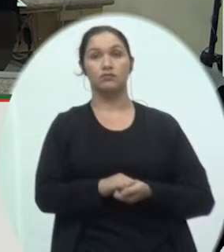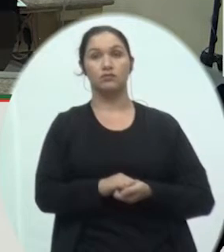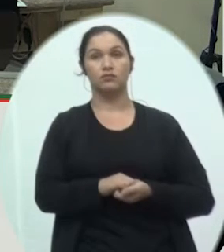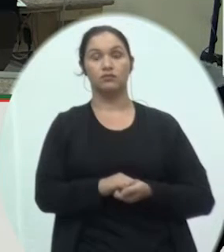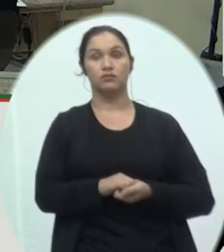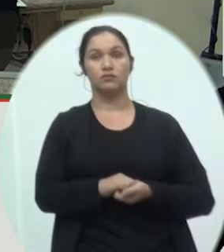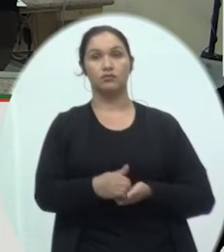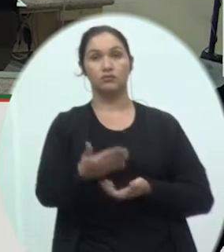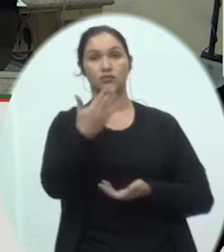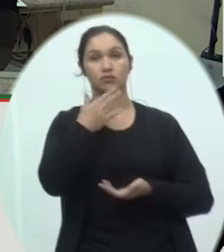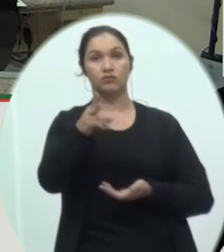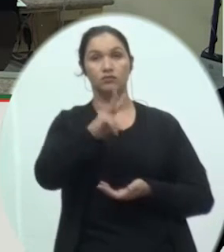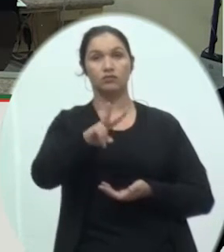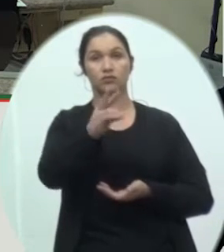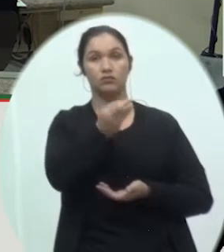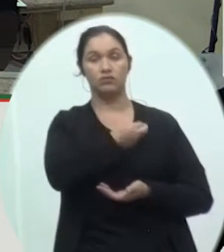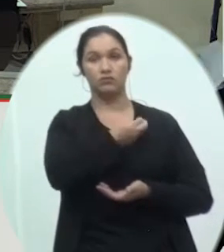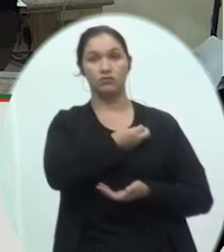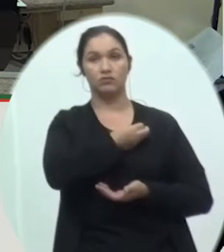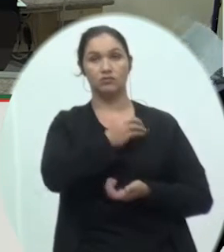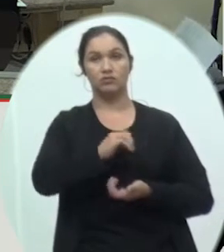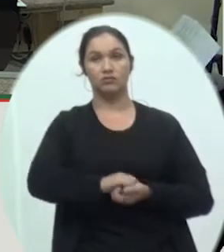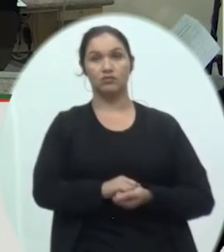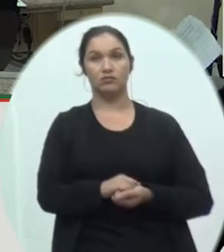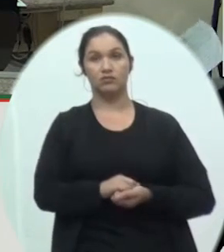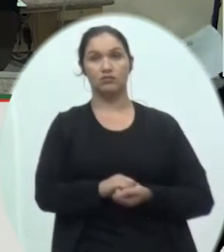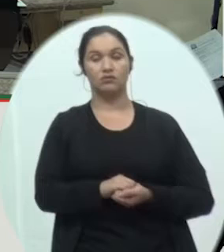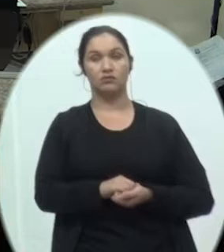Solicito aos senhores vereadores que façam a confirmação do quórum.